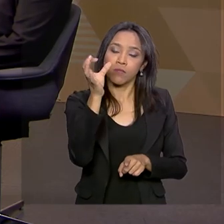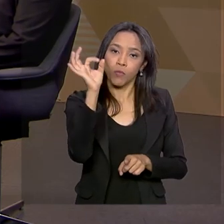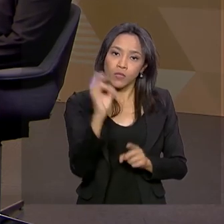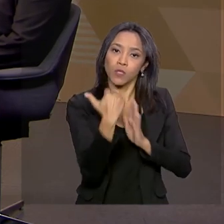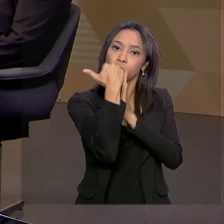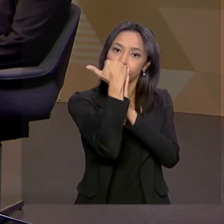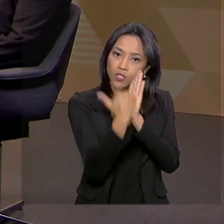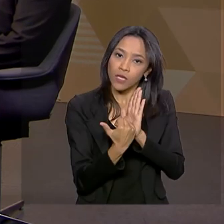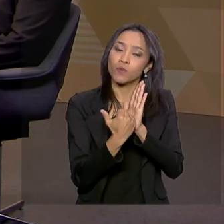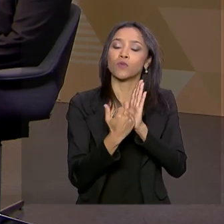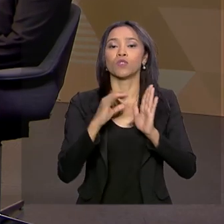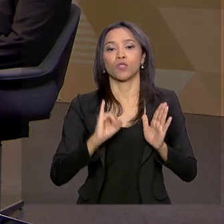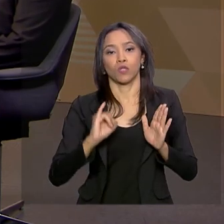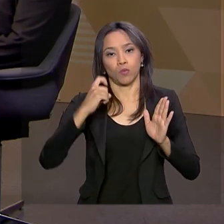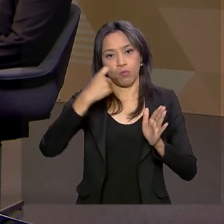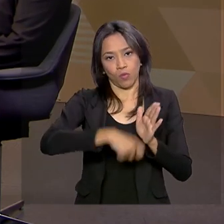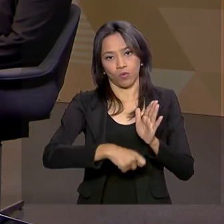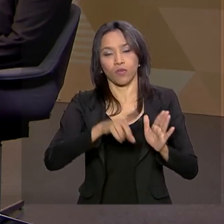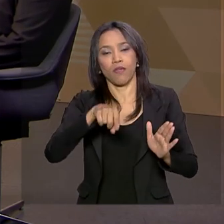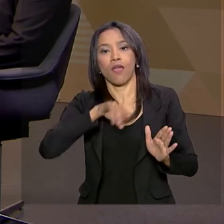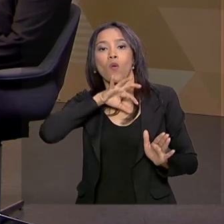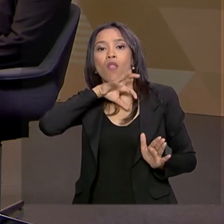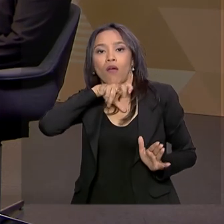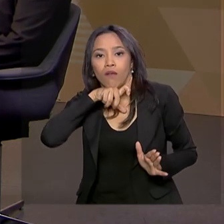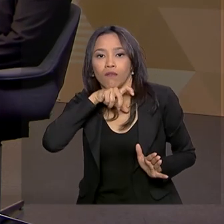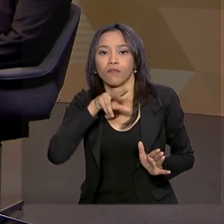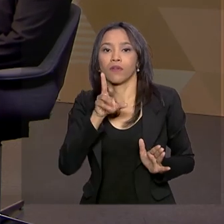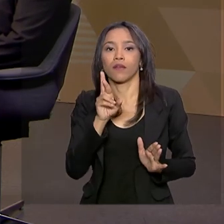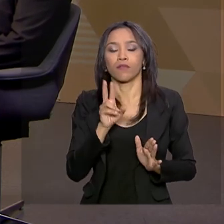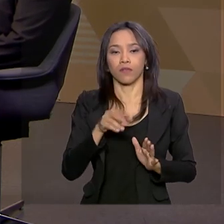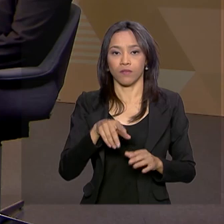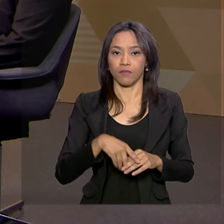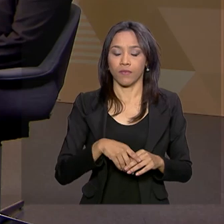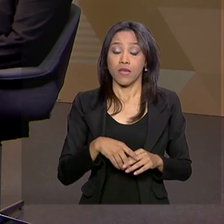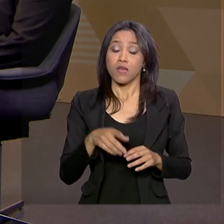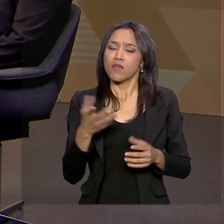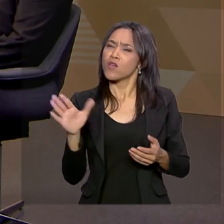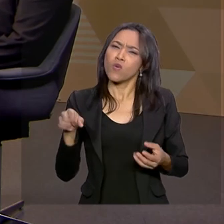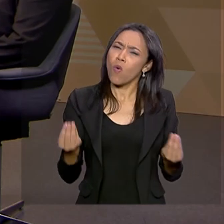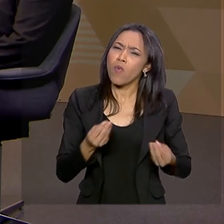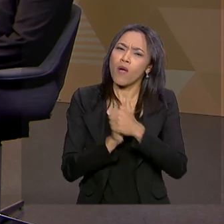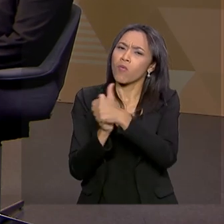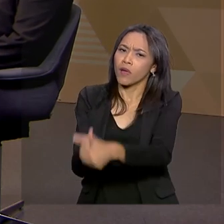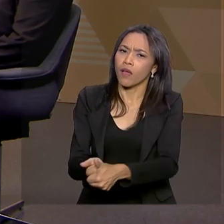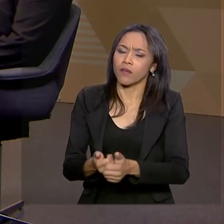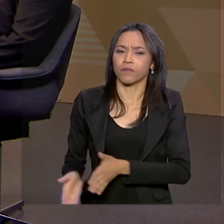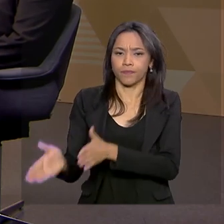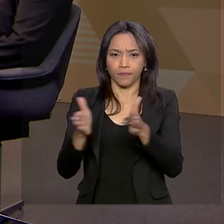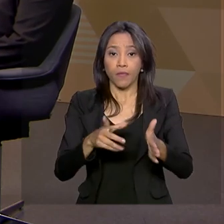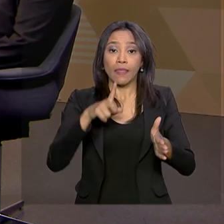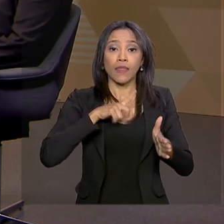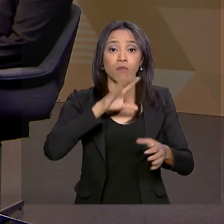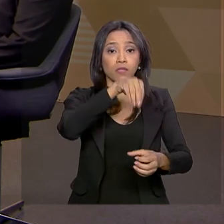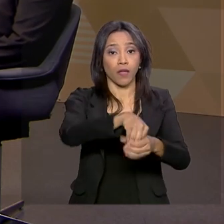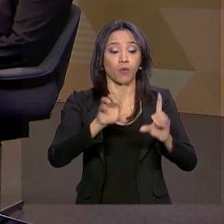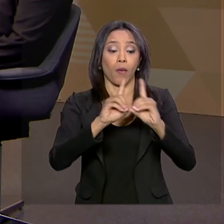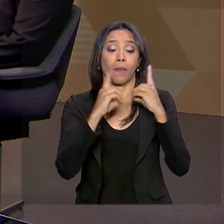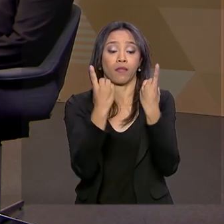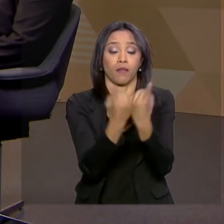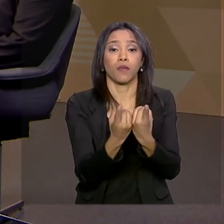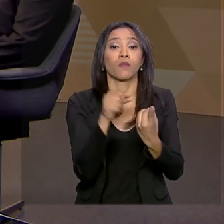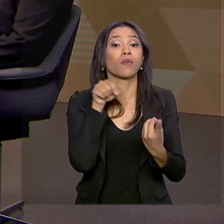são empregados, como é que eles são fiscalizados, acompanhados pela Secretaria Especial do Esporte? Nós temos um departamento de incentivo e fomento ao